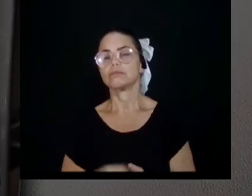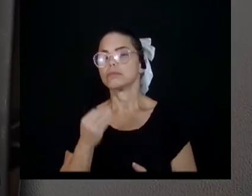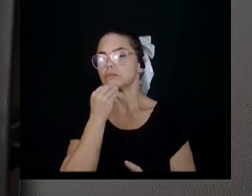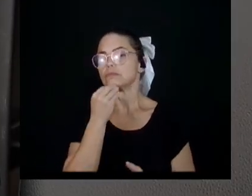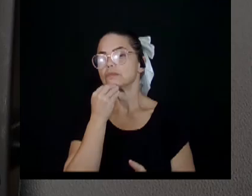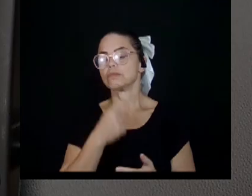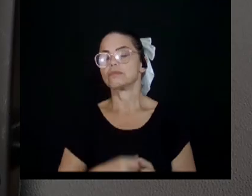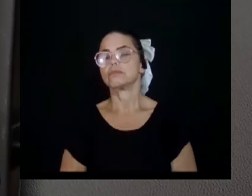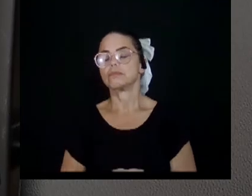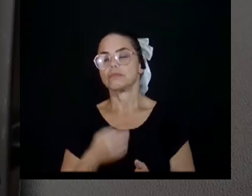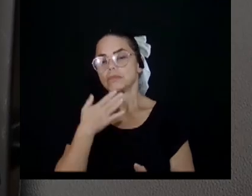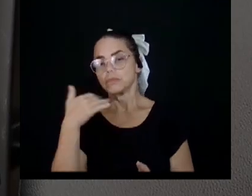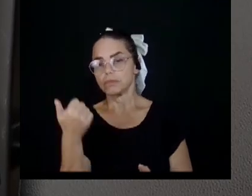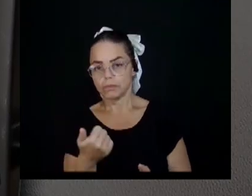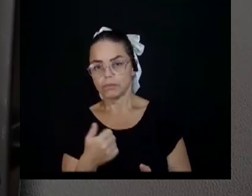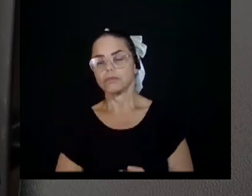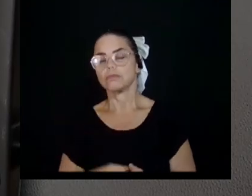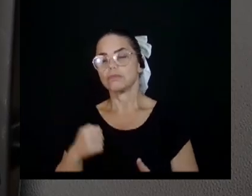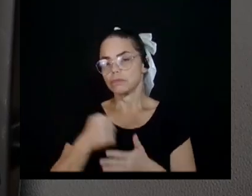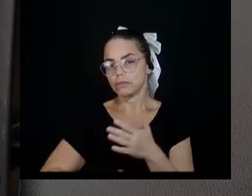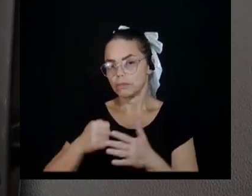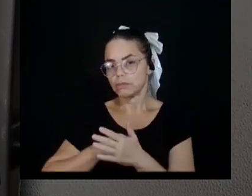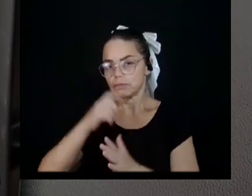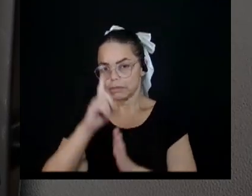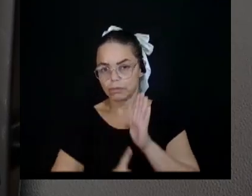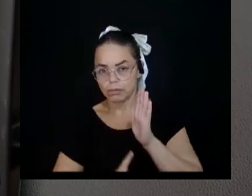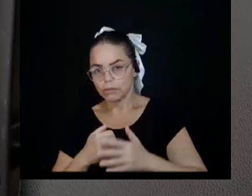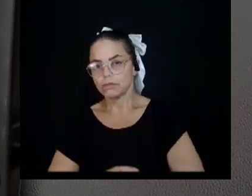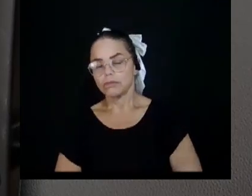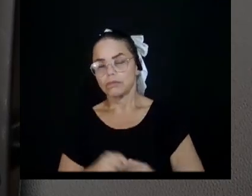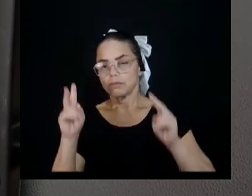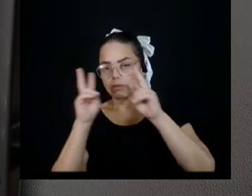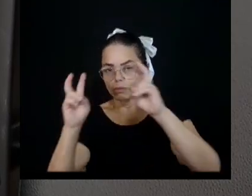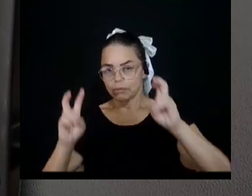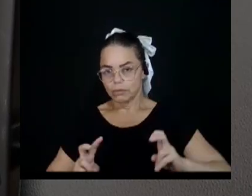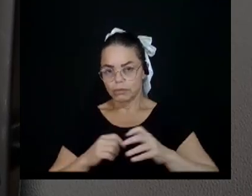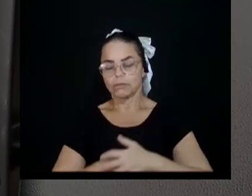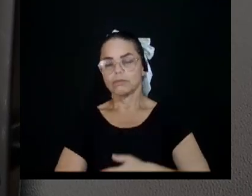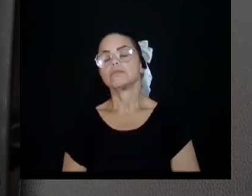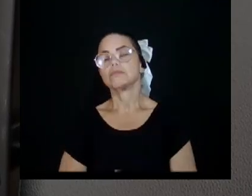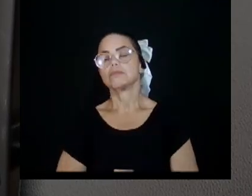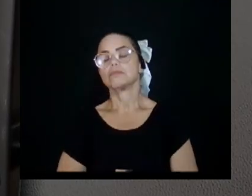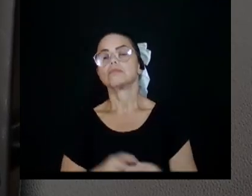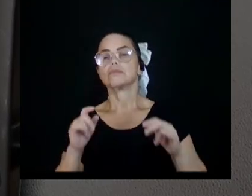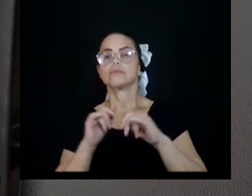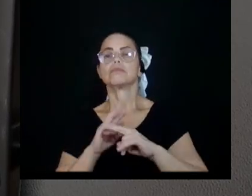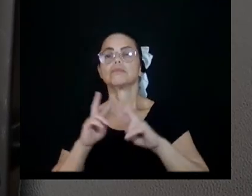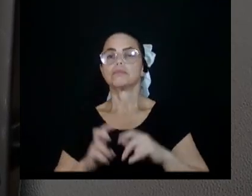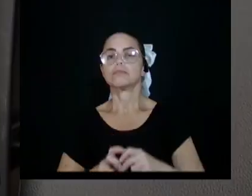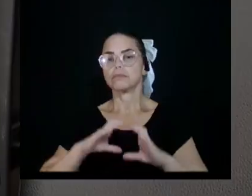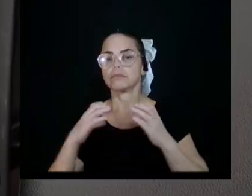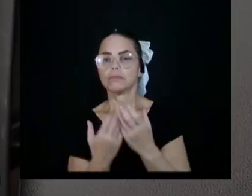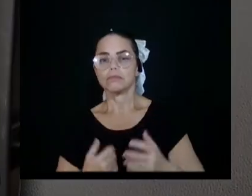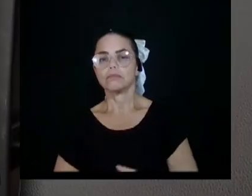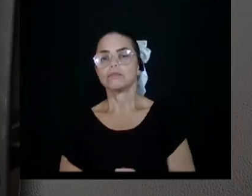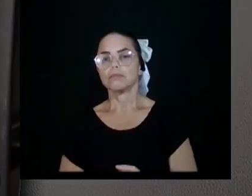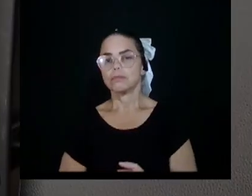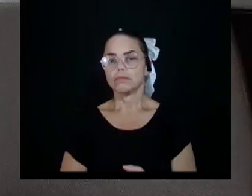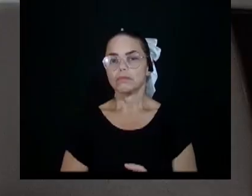a luta por esses direitos. Um tema também que eu quero tratar muito nessa comissão é o